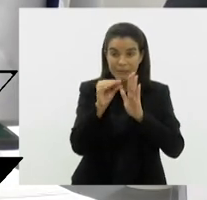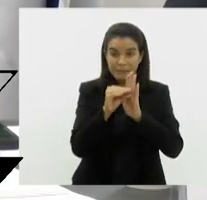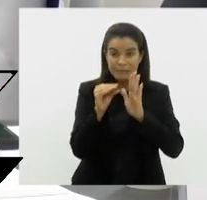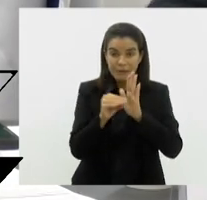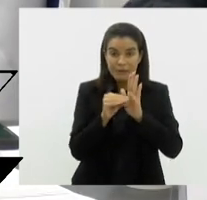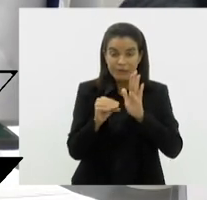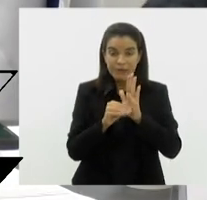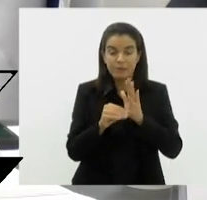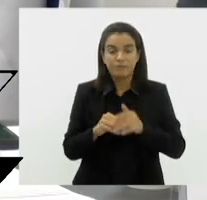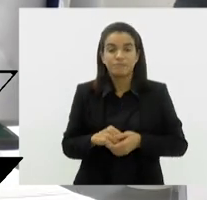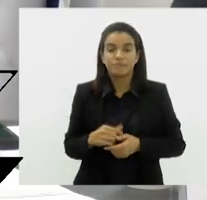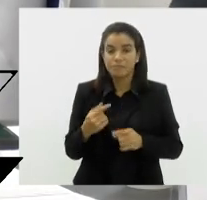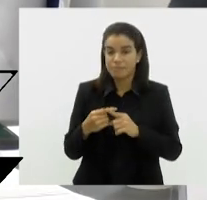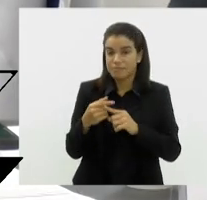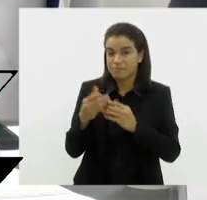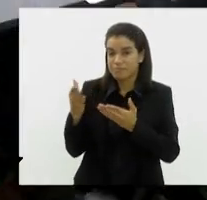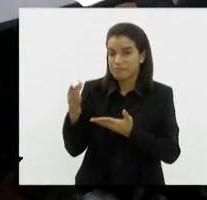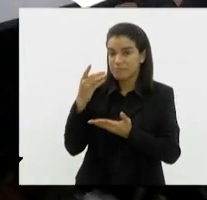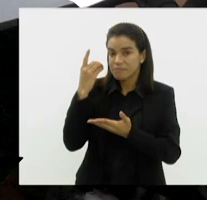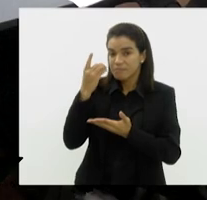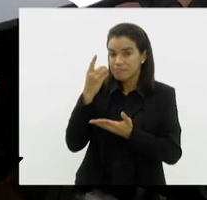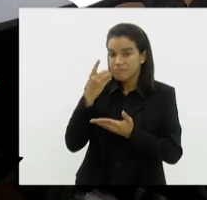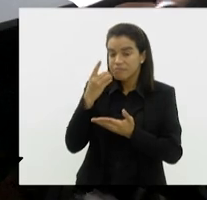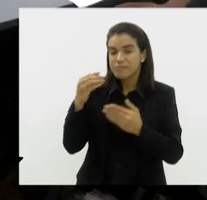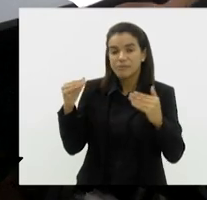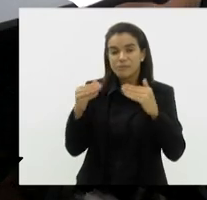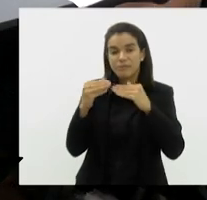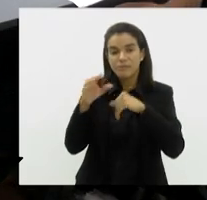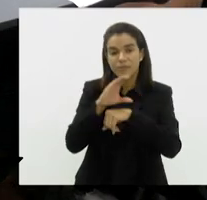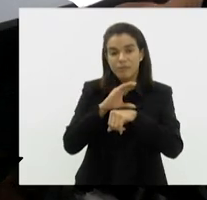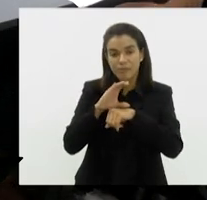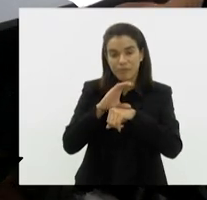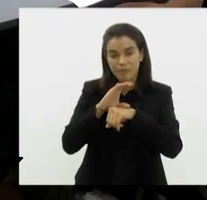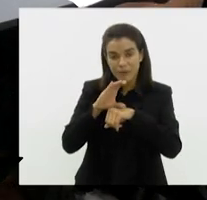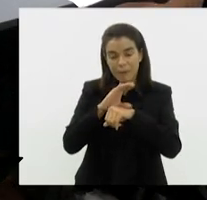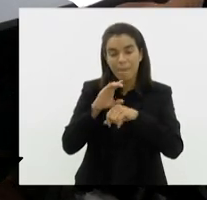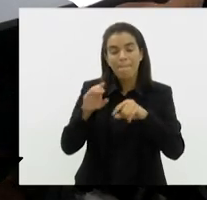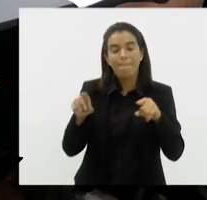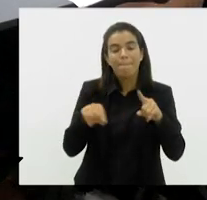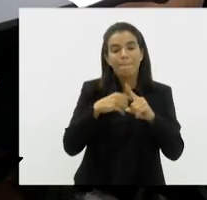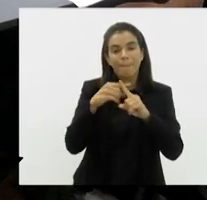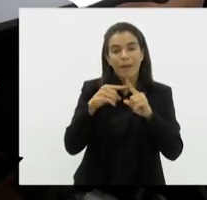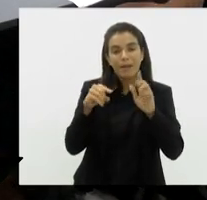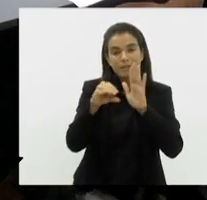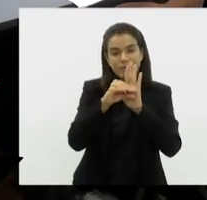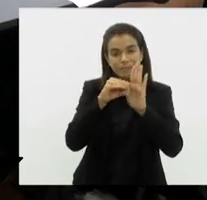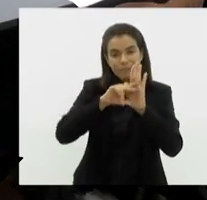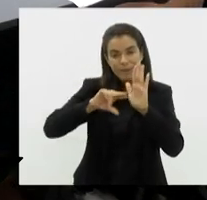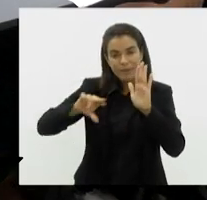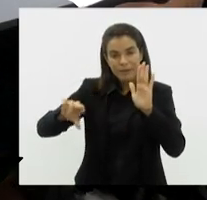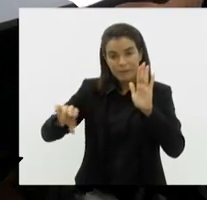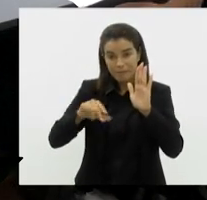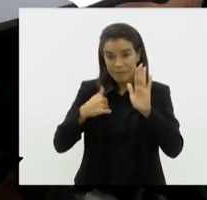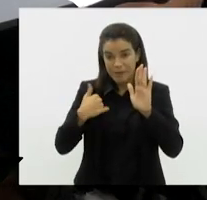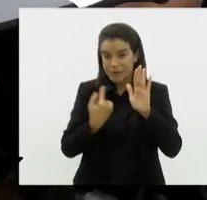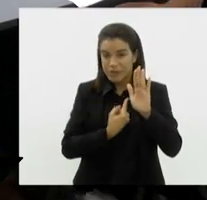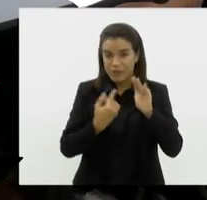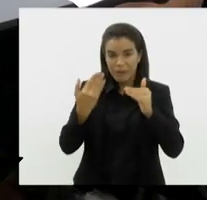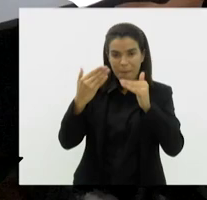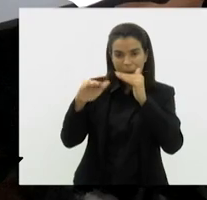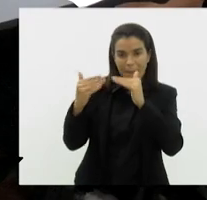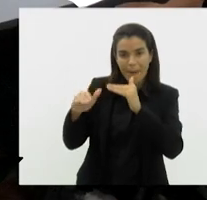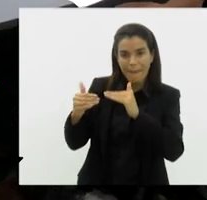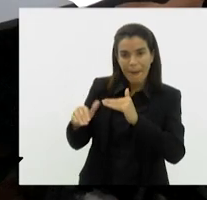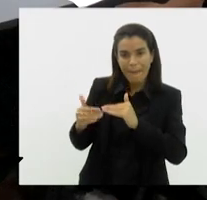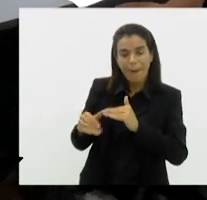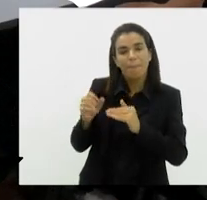Sete emendas. Até porque o deputado Dell'Aroria deu pela constitucionalidade com emendas. Se quisermos ter pequenas discordâncias, podemos